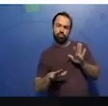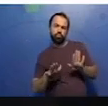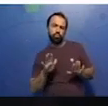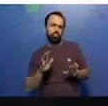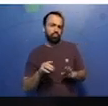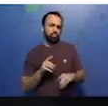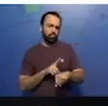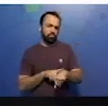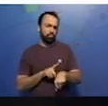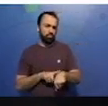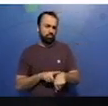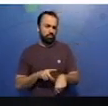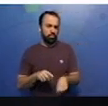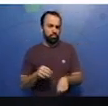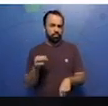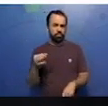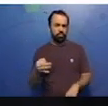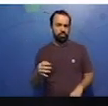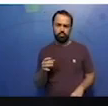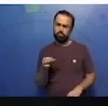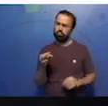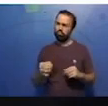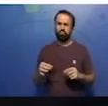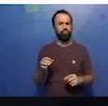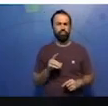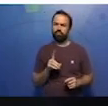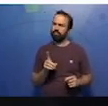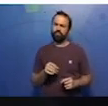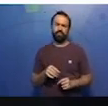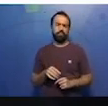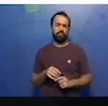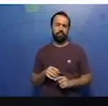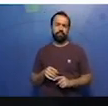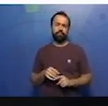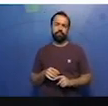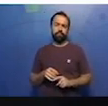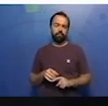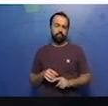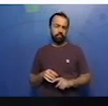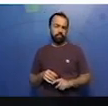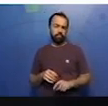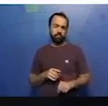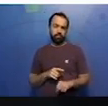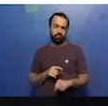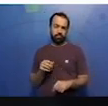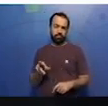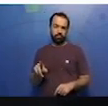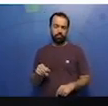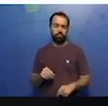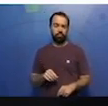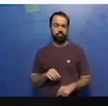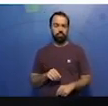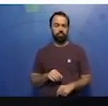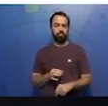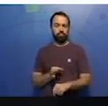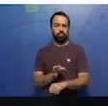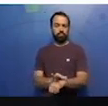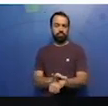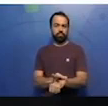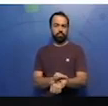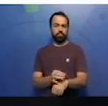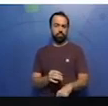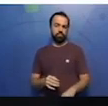aproximada do horário. Não dava para saber, né, certinho como conta no relógio, mas era uma coisa